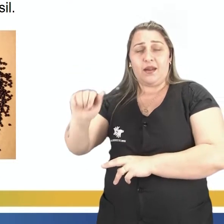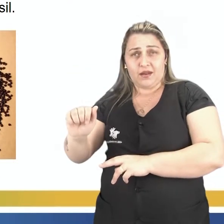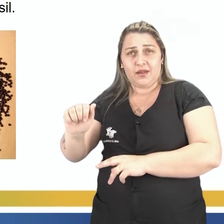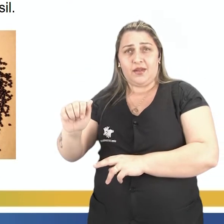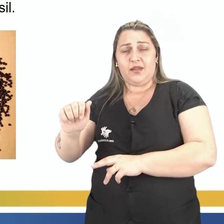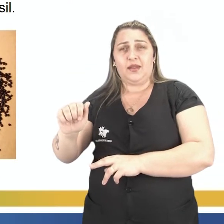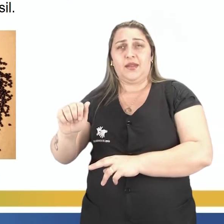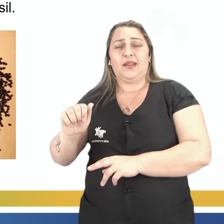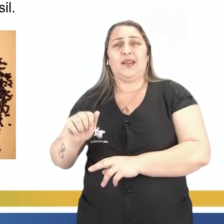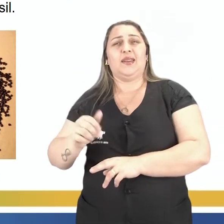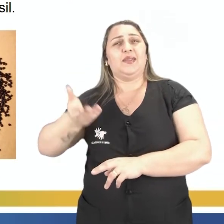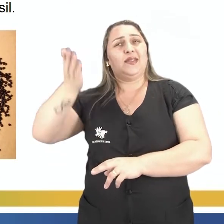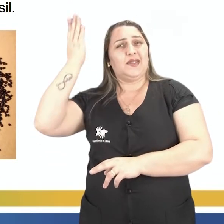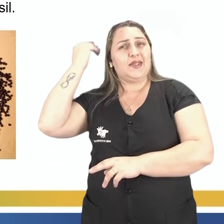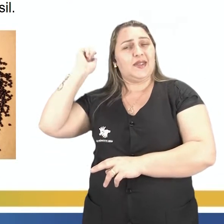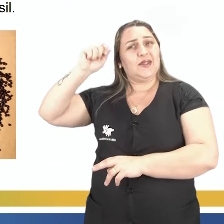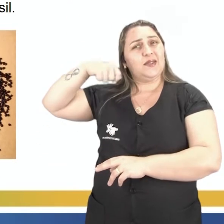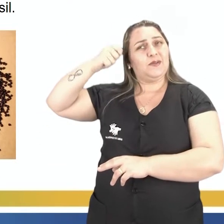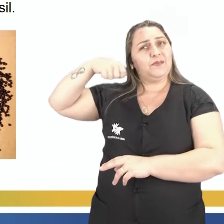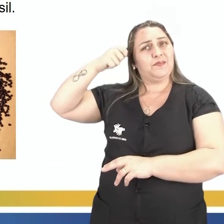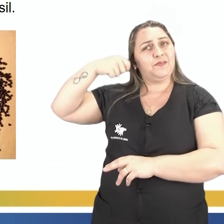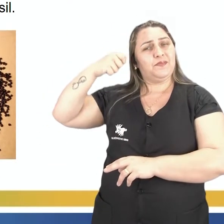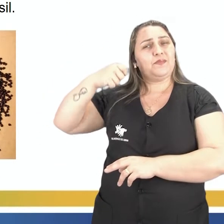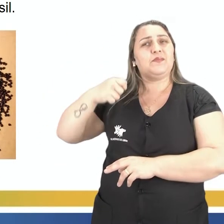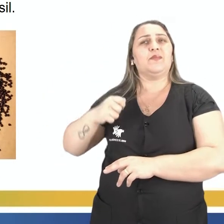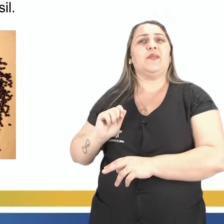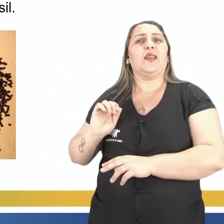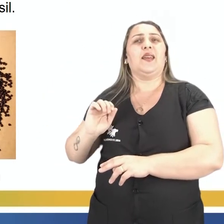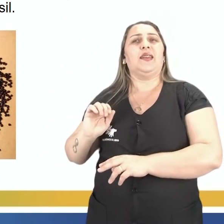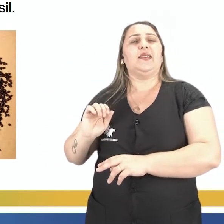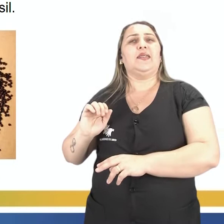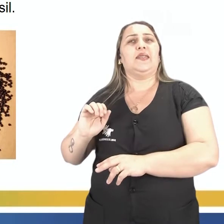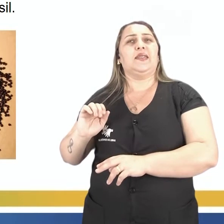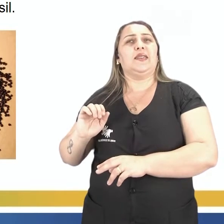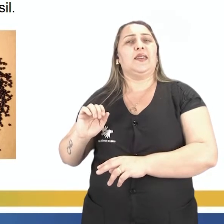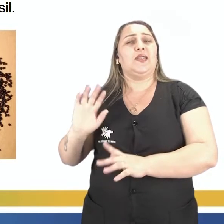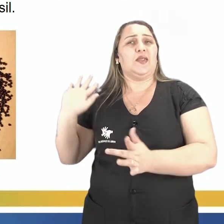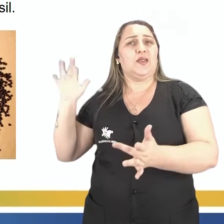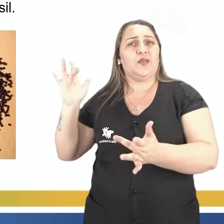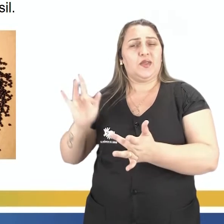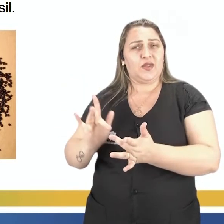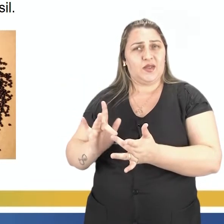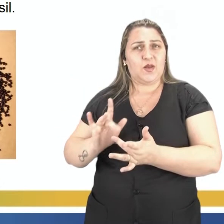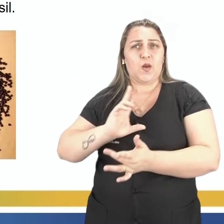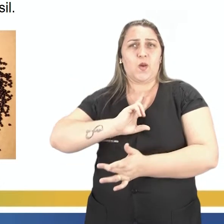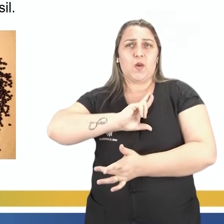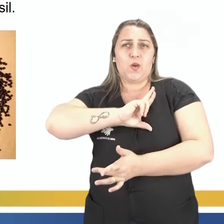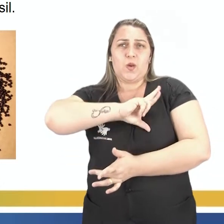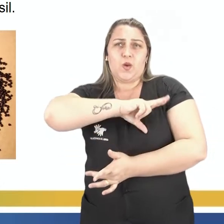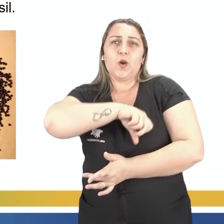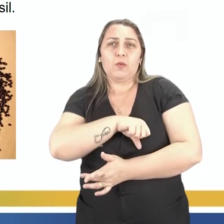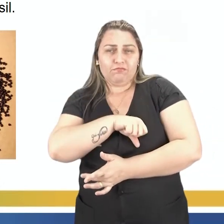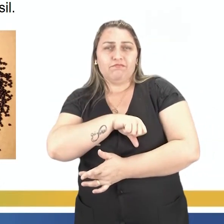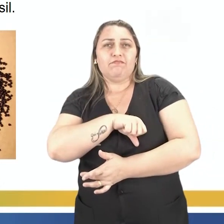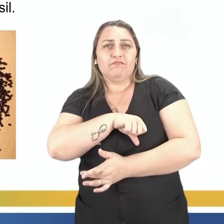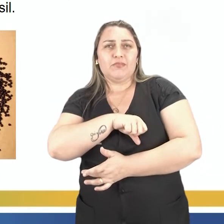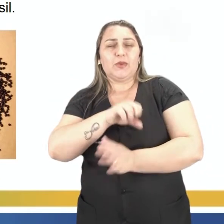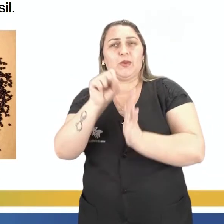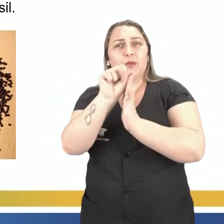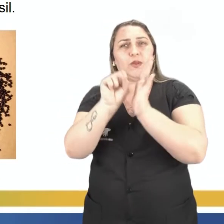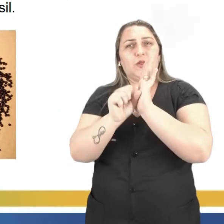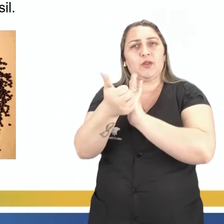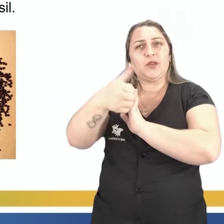David, lá grande artista lá do neoclássico, entre o neoclássico e o romantismo aí, tá, gente? Lá no